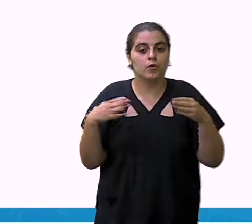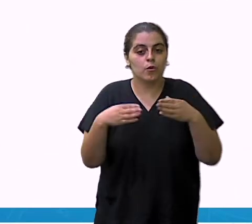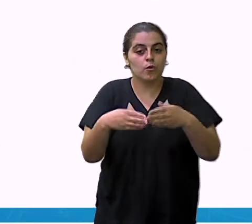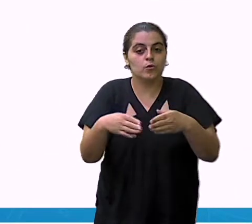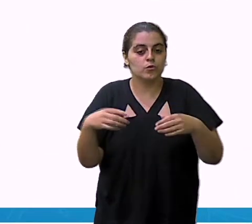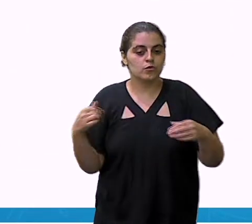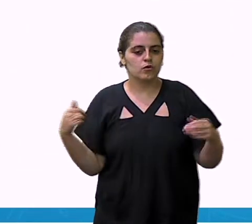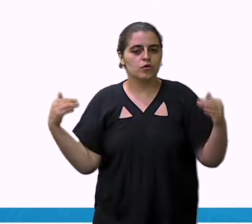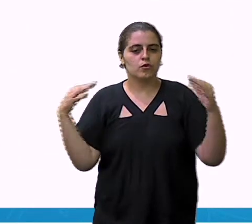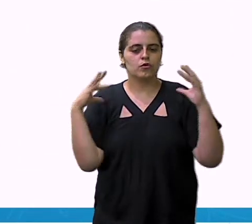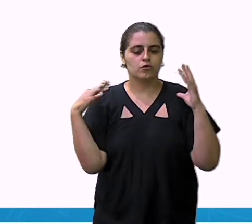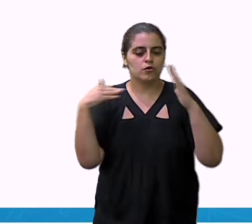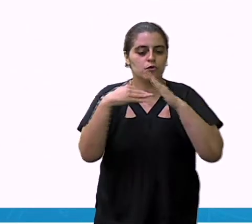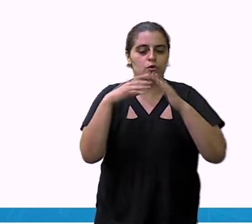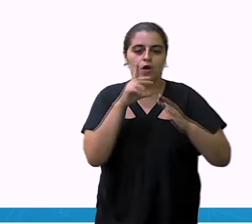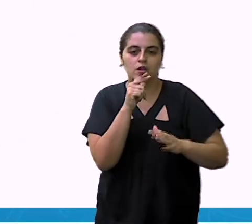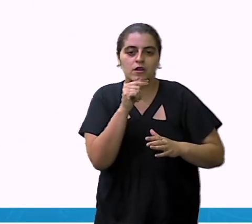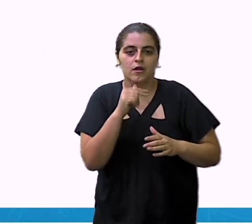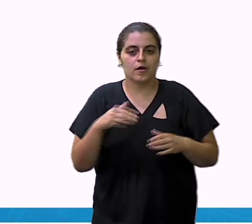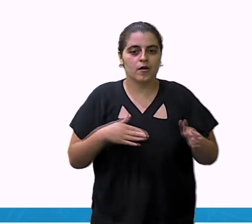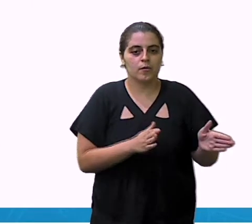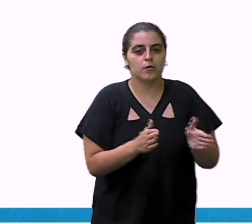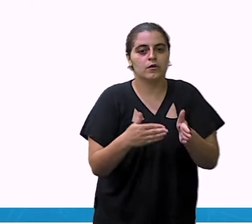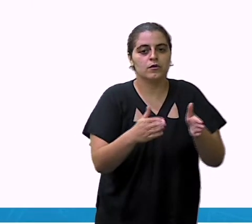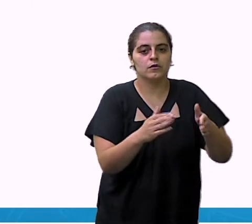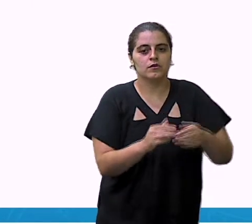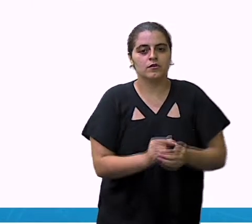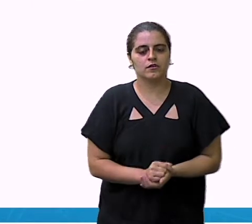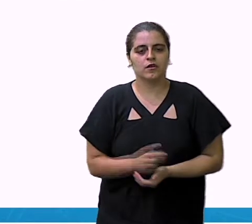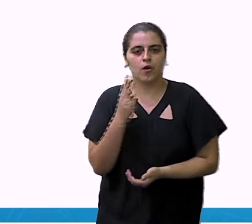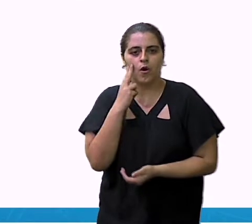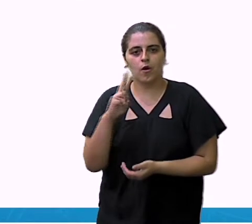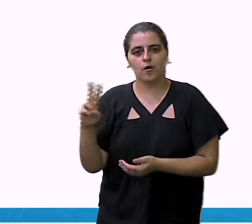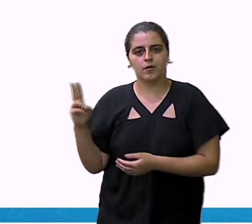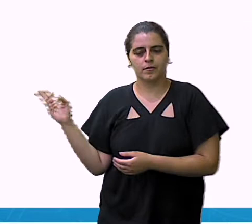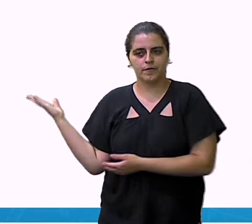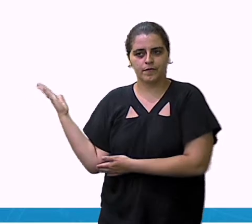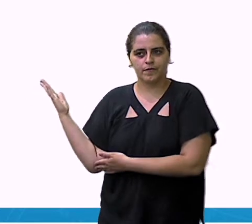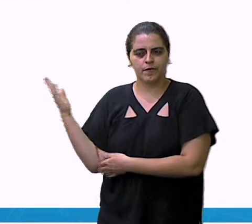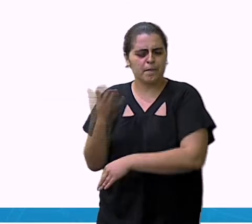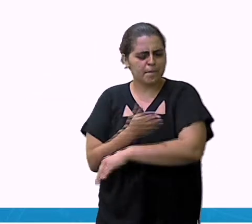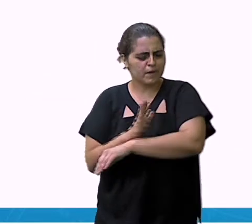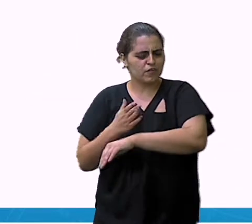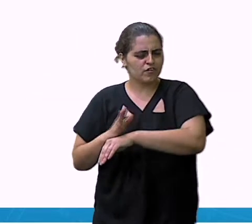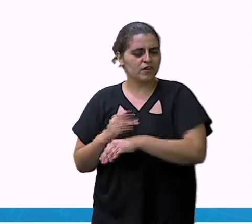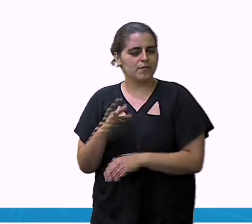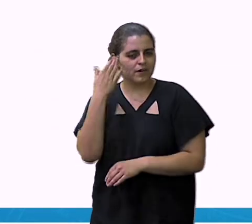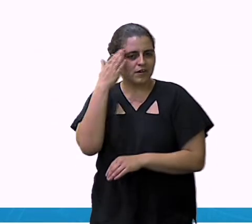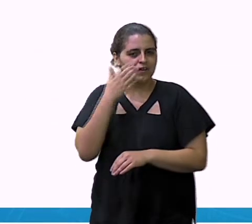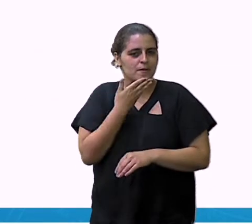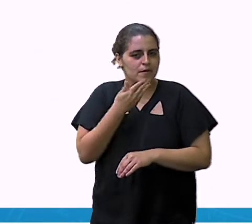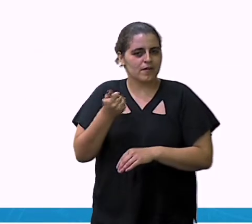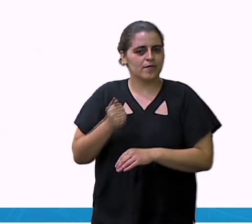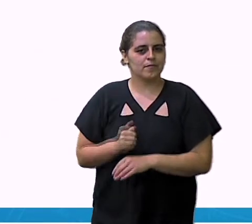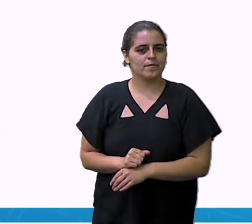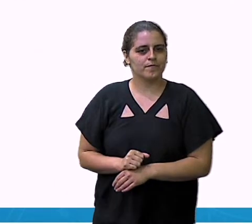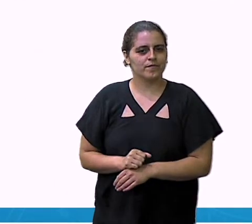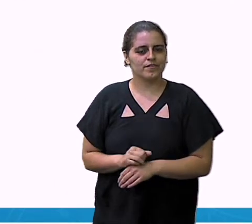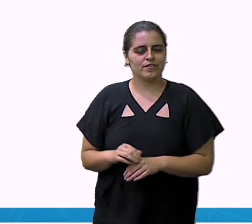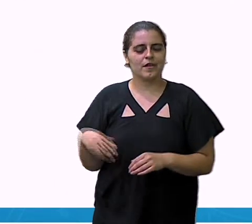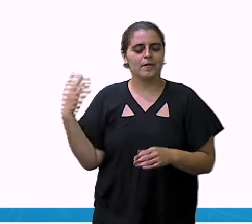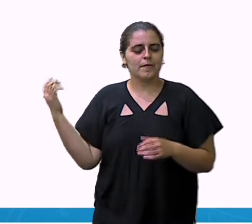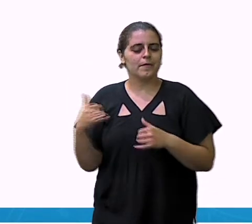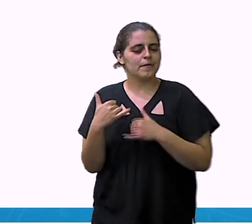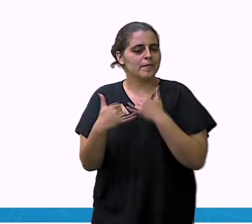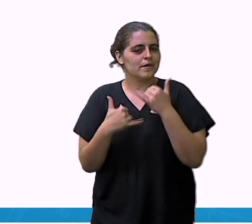recebe toda a água dos rios, né? De todos os rios. Muito bem. É de uma forma bem